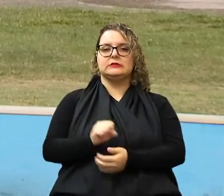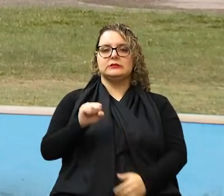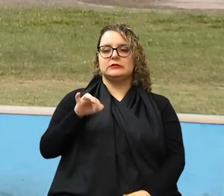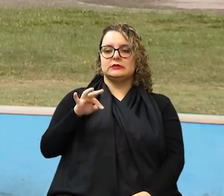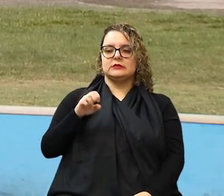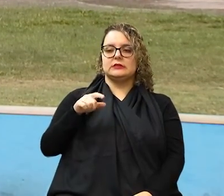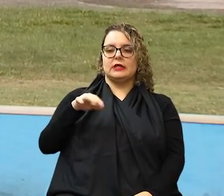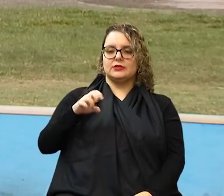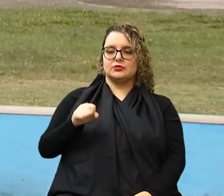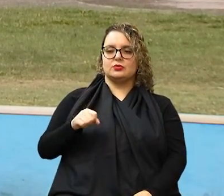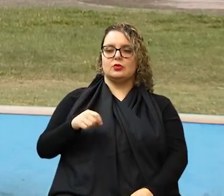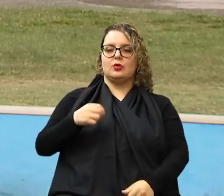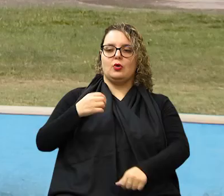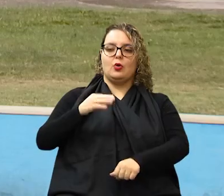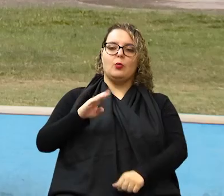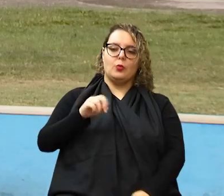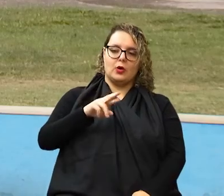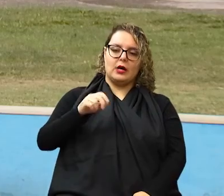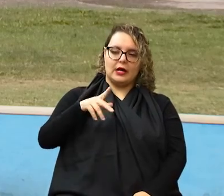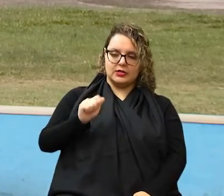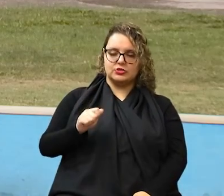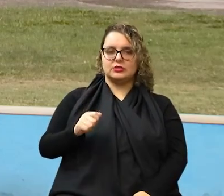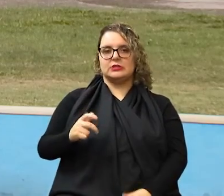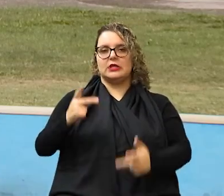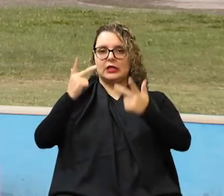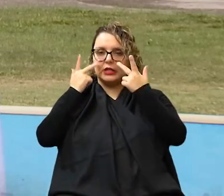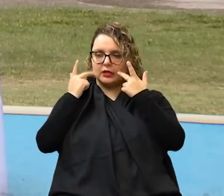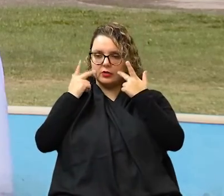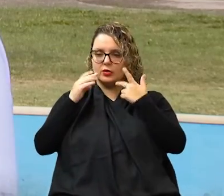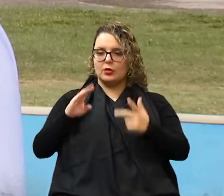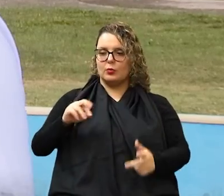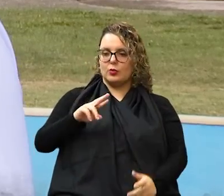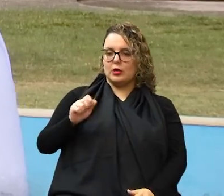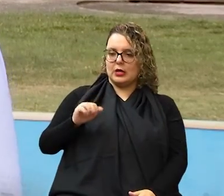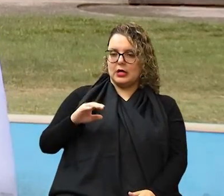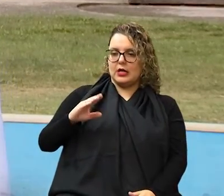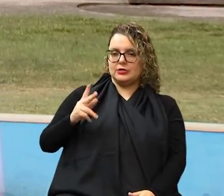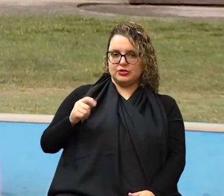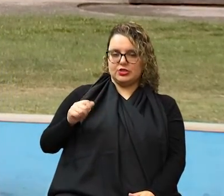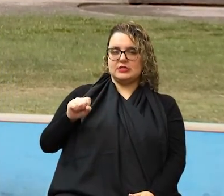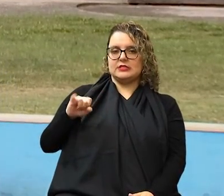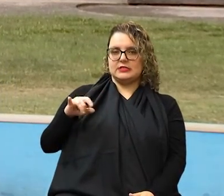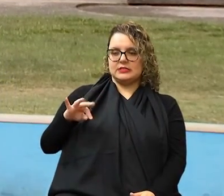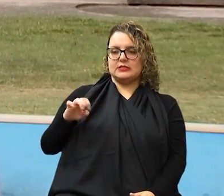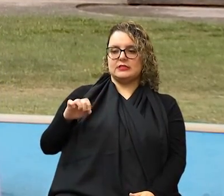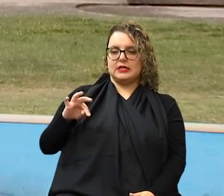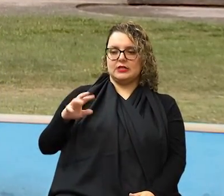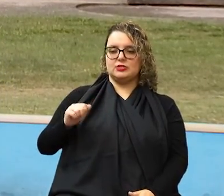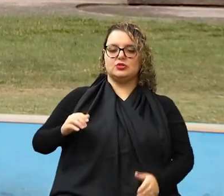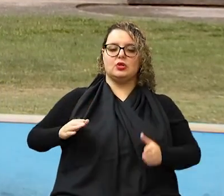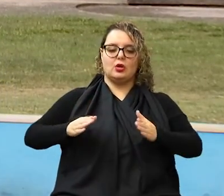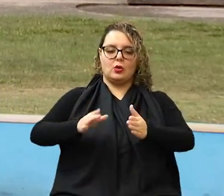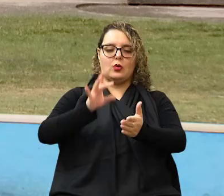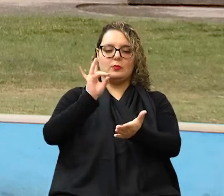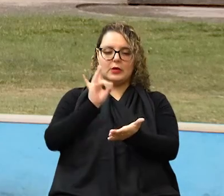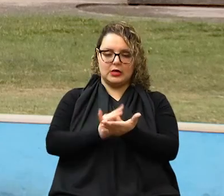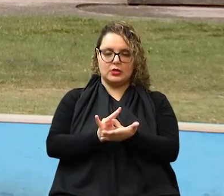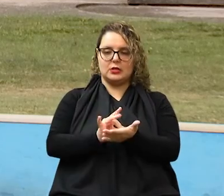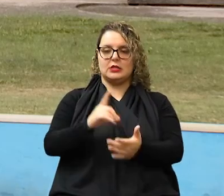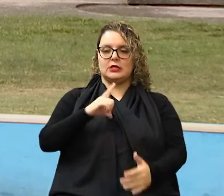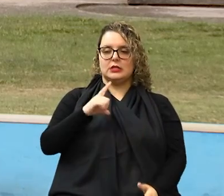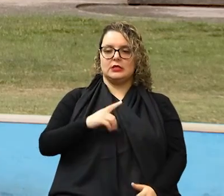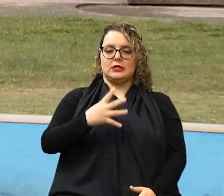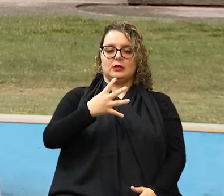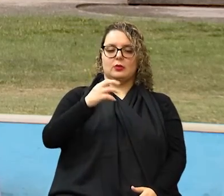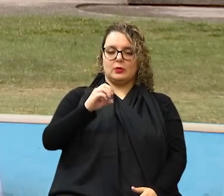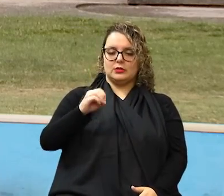hoje, borracha. Nós temos borracha natural e borracha sintética. As pistas oficiais